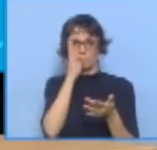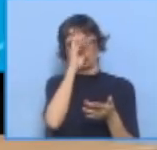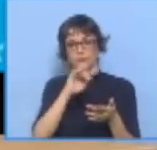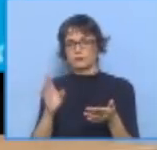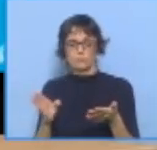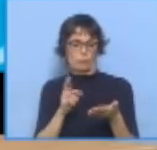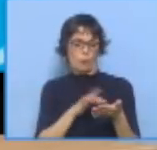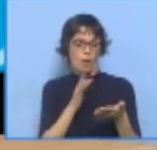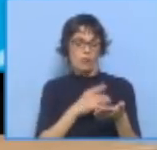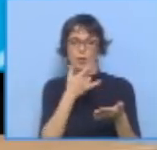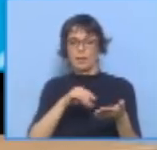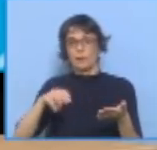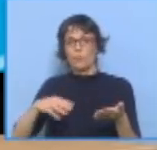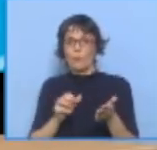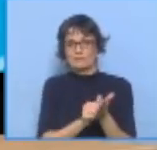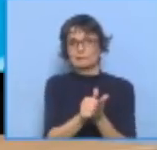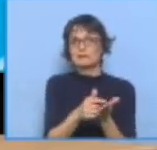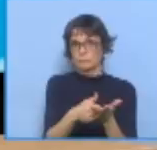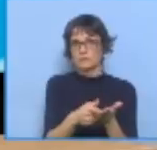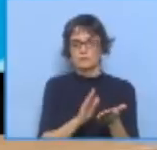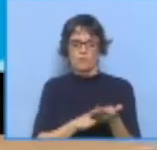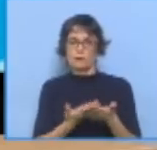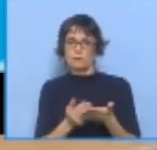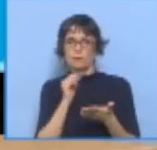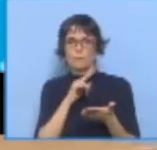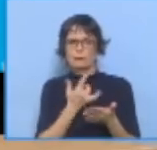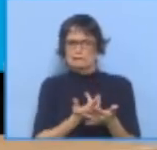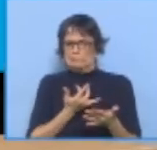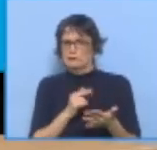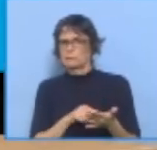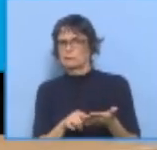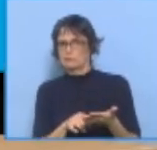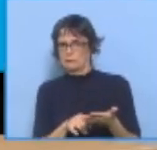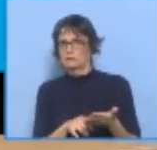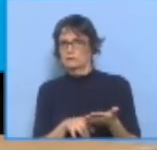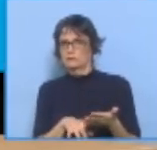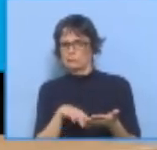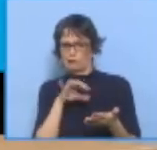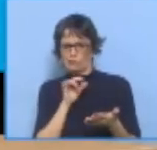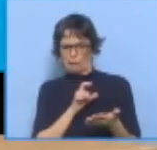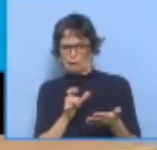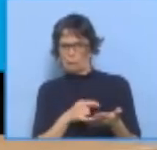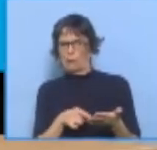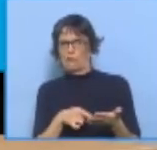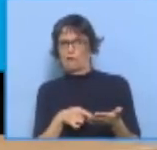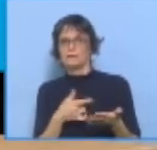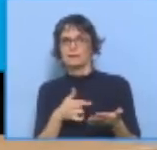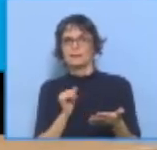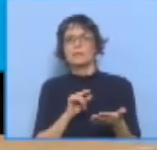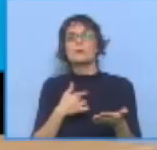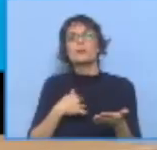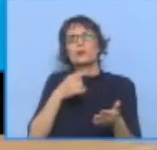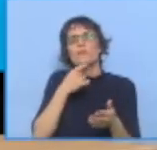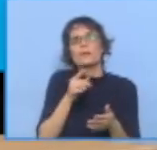dos Salmos, a tradução que vai aparecer é capaz de chocar à primeira vista. E por isso nós aconselhamos a uma